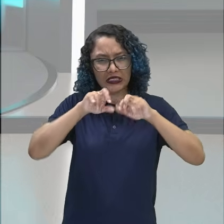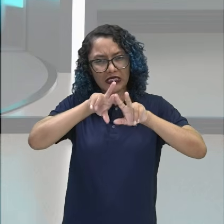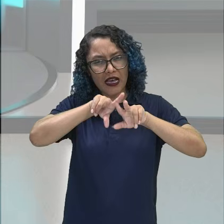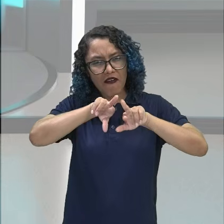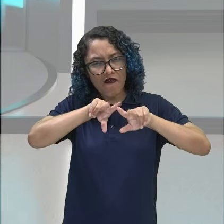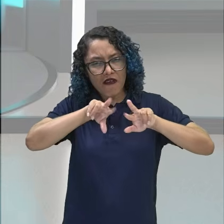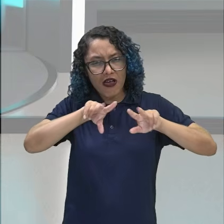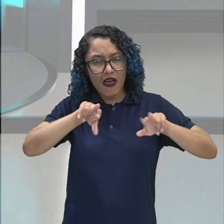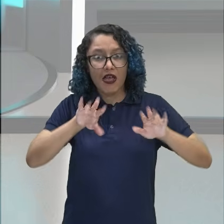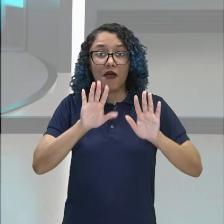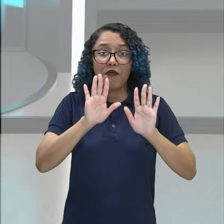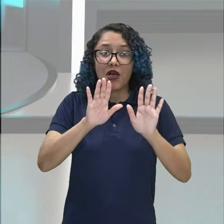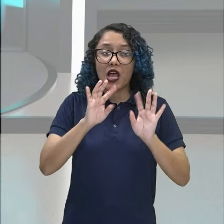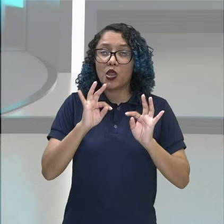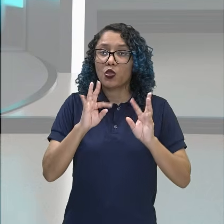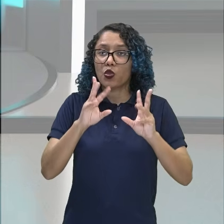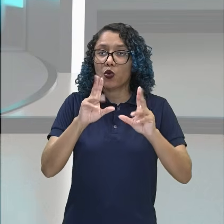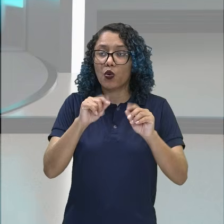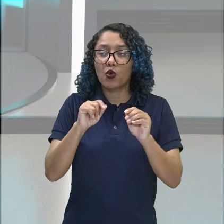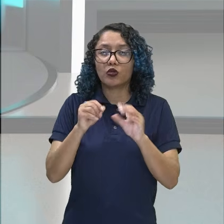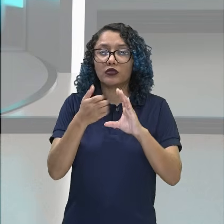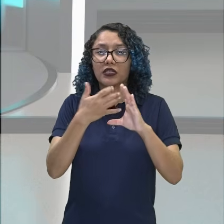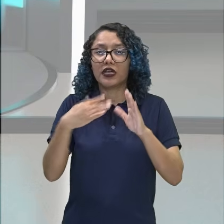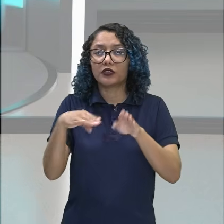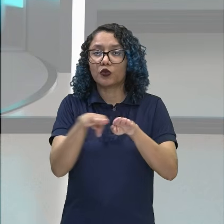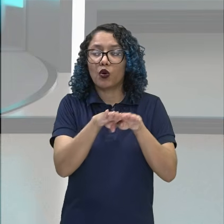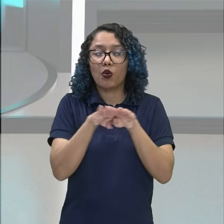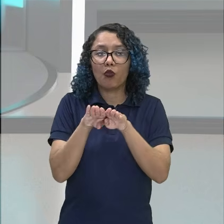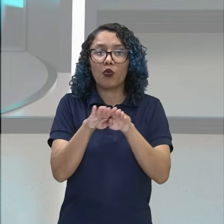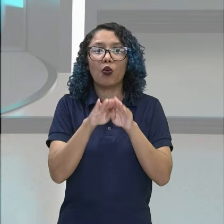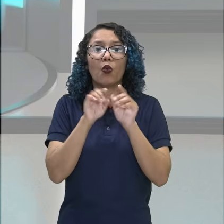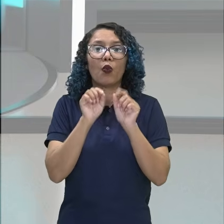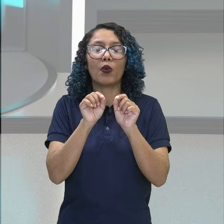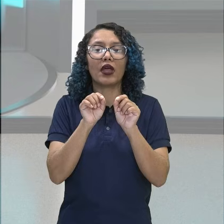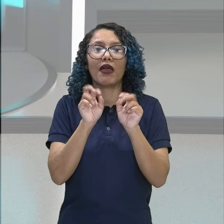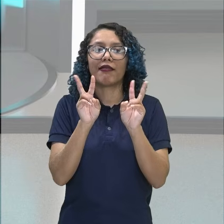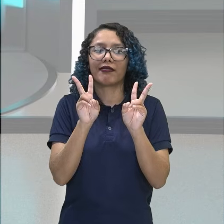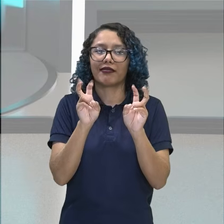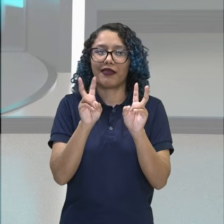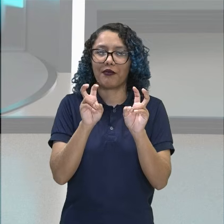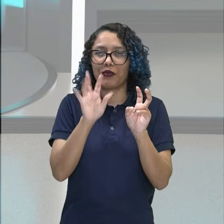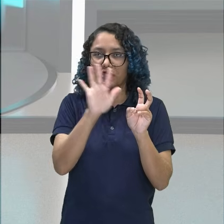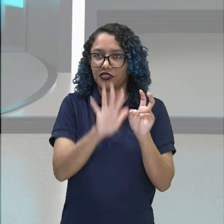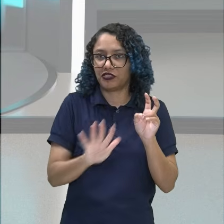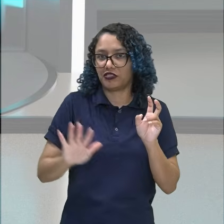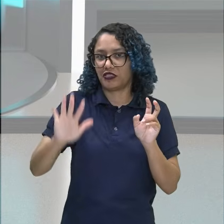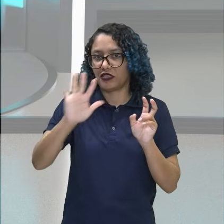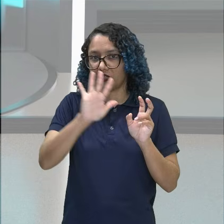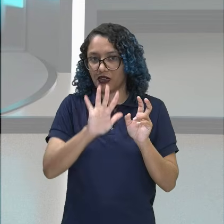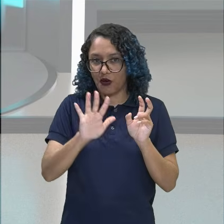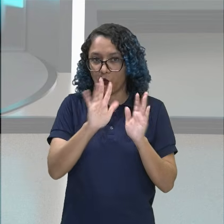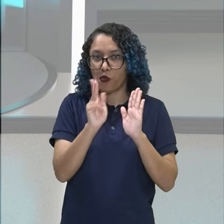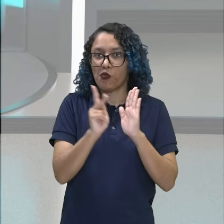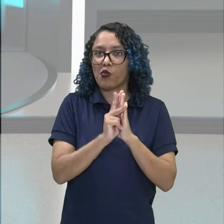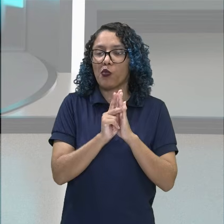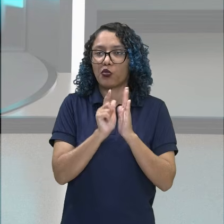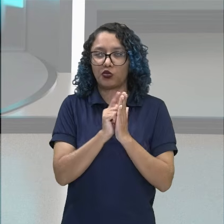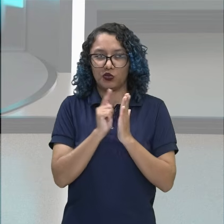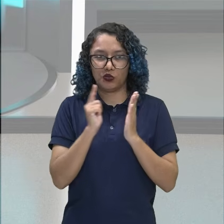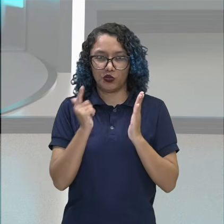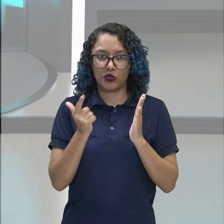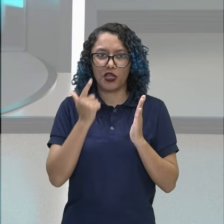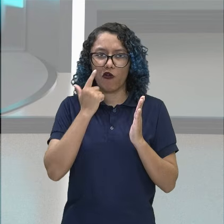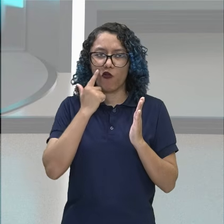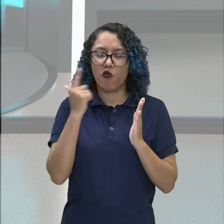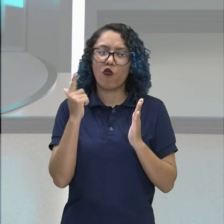Mas todas elas têm o comum o seguinte: é a temática geral deste jornal. Esse